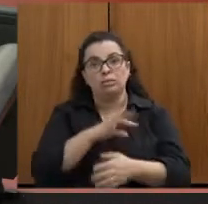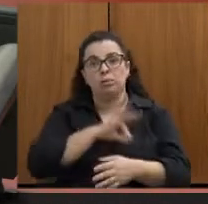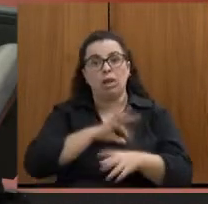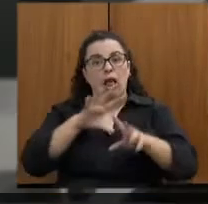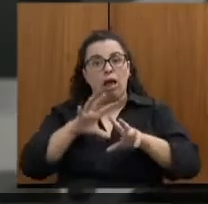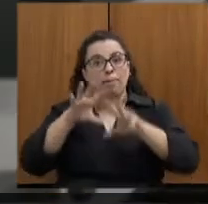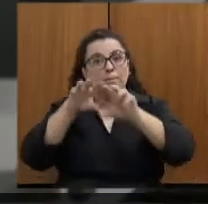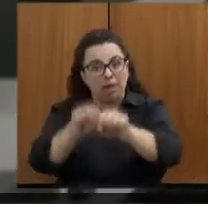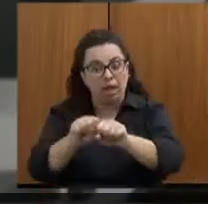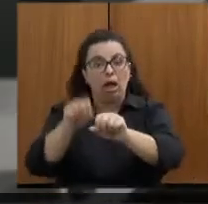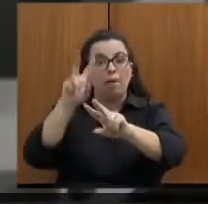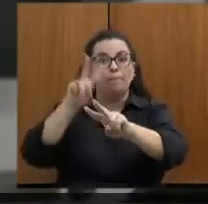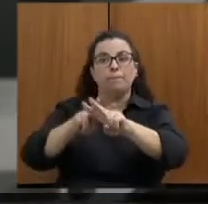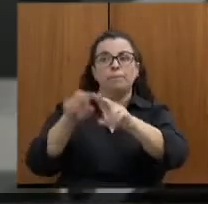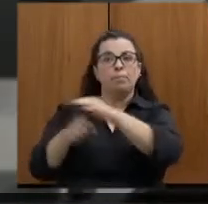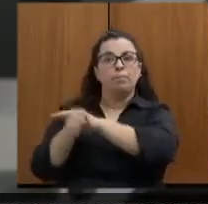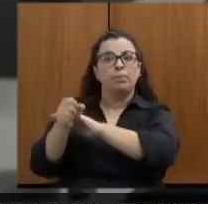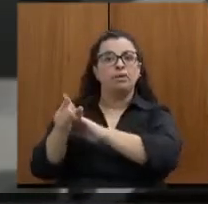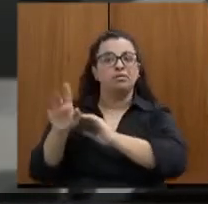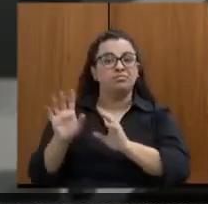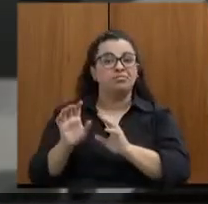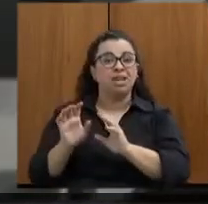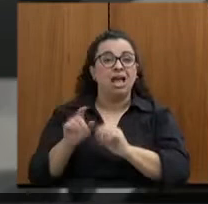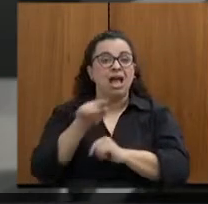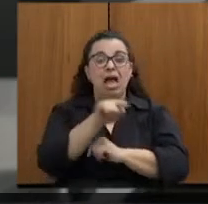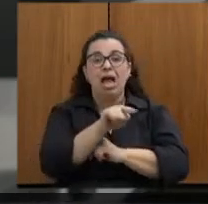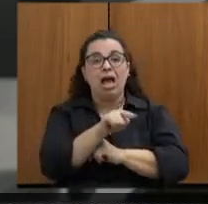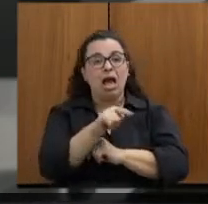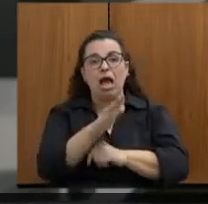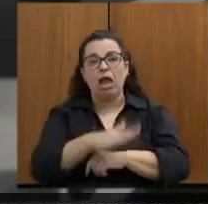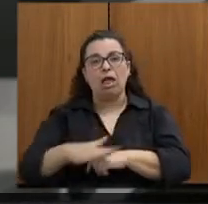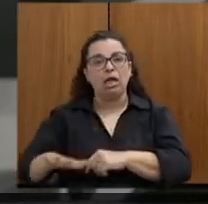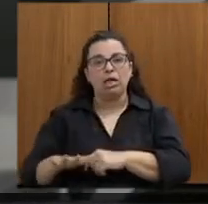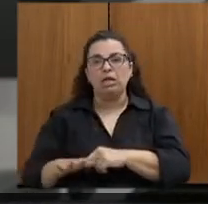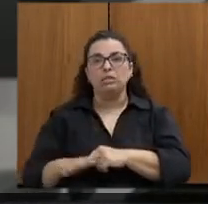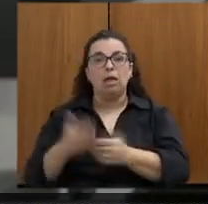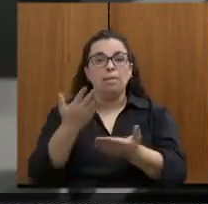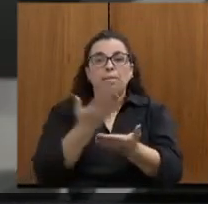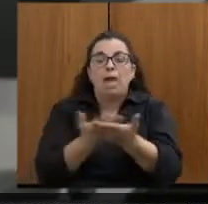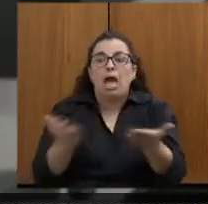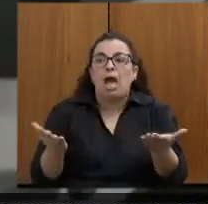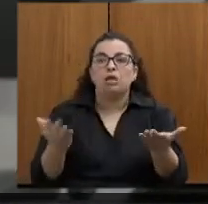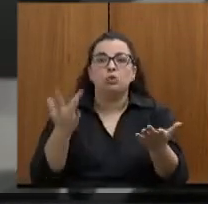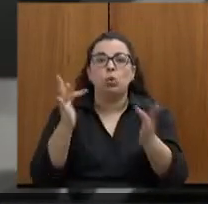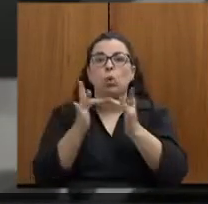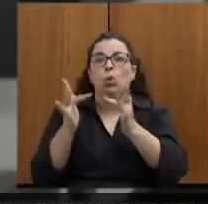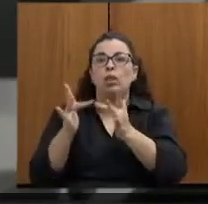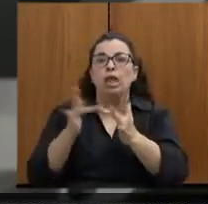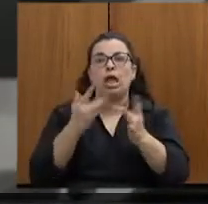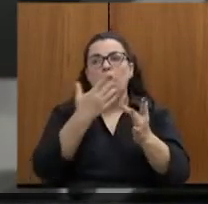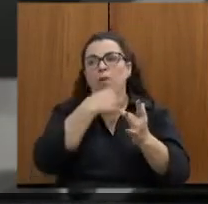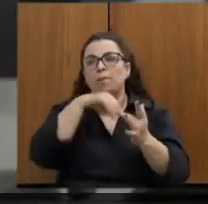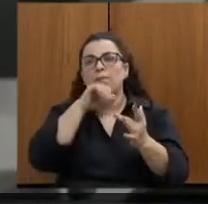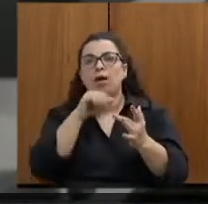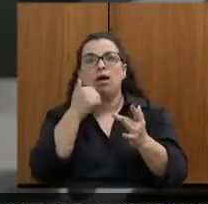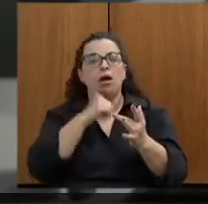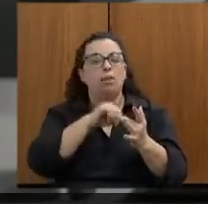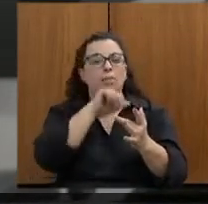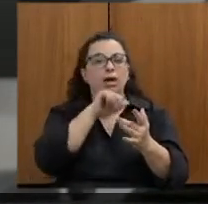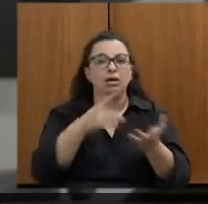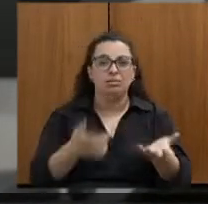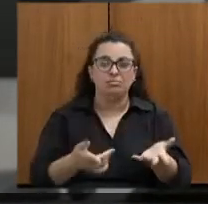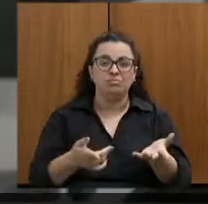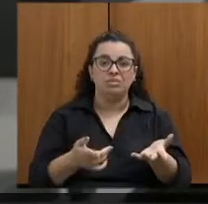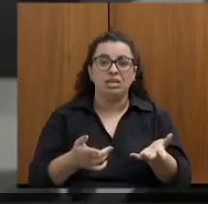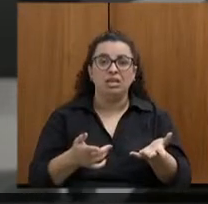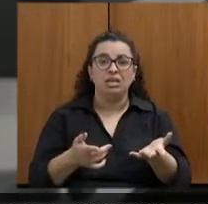também perde aquele convívio. E, muitas vezes, acaba com situações trágicas, como um recente feminicídio que teve aqui em Belo Horizonte,